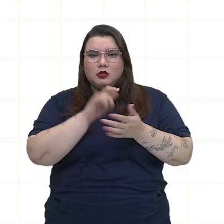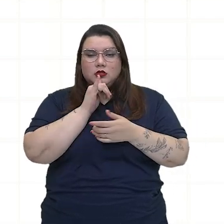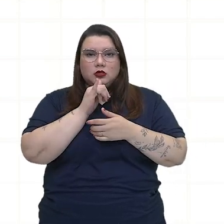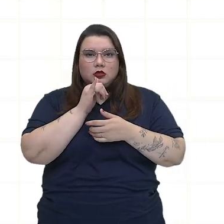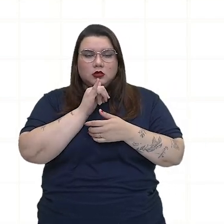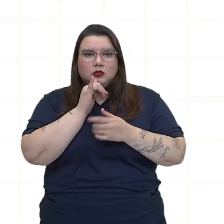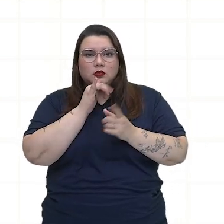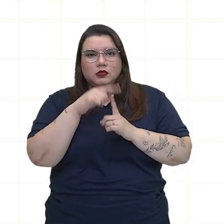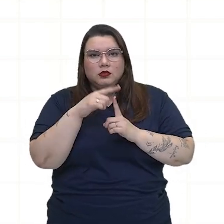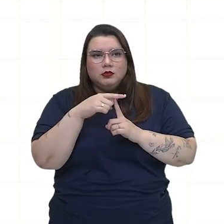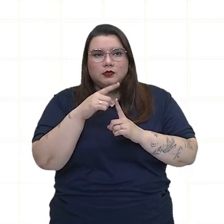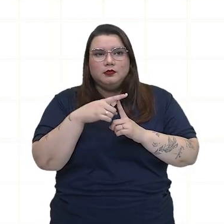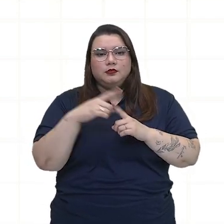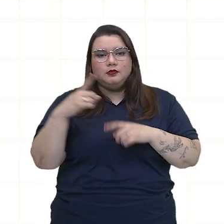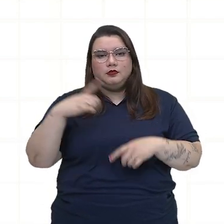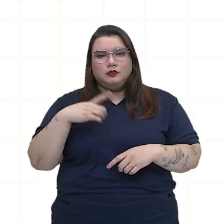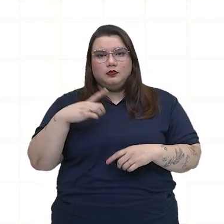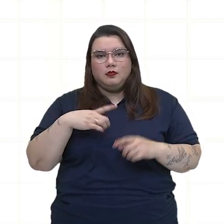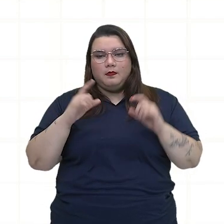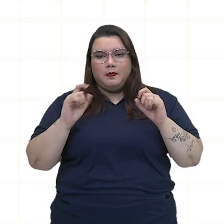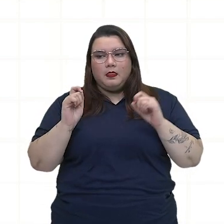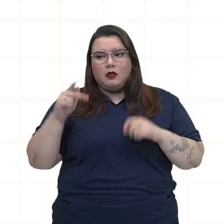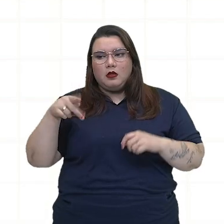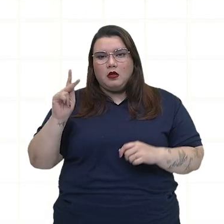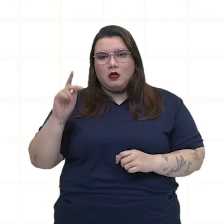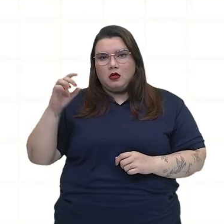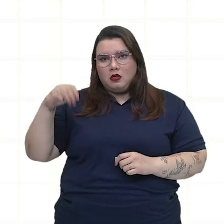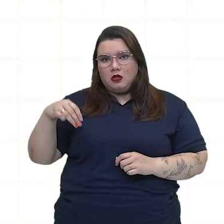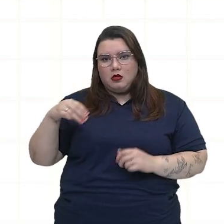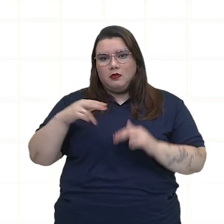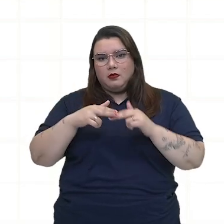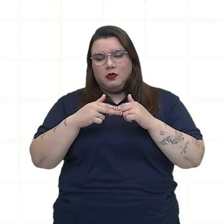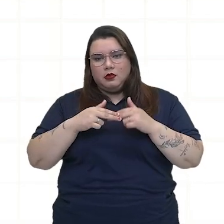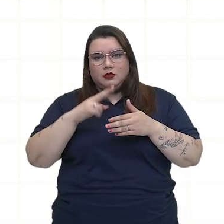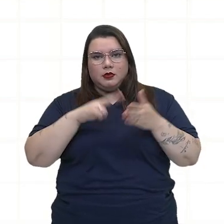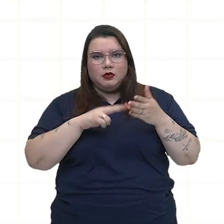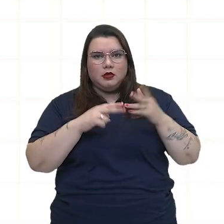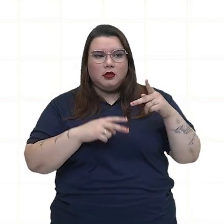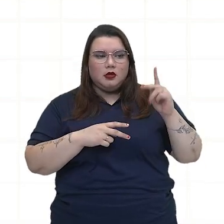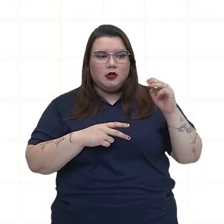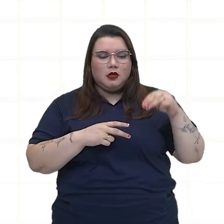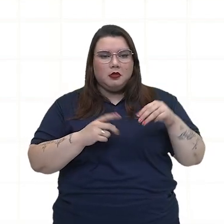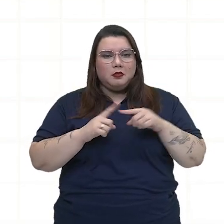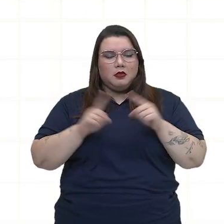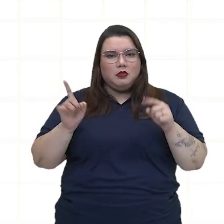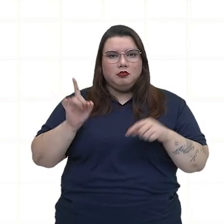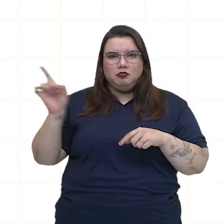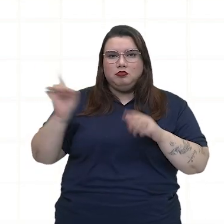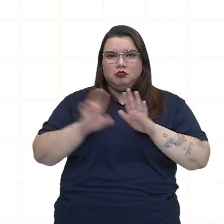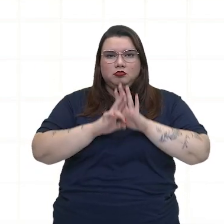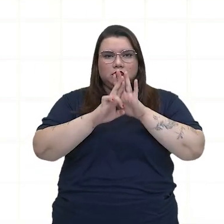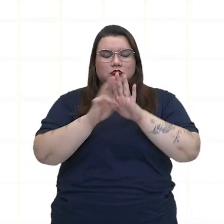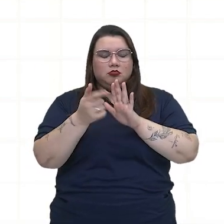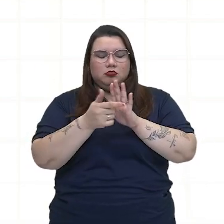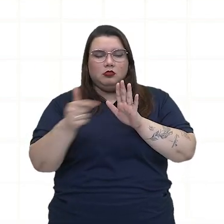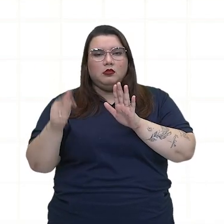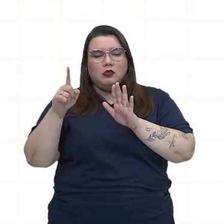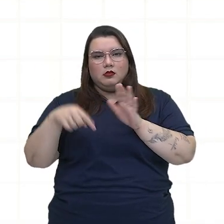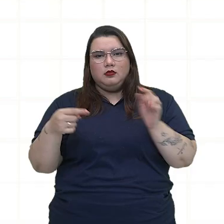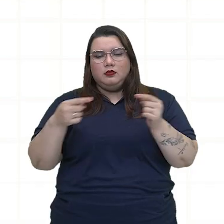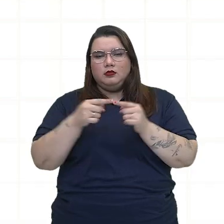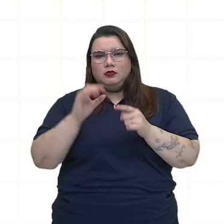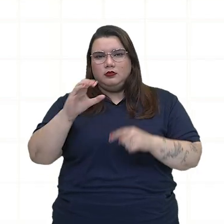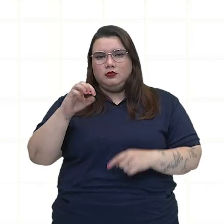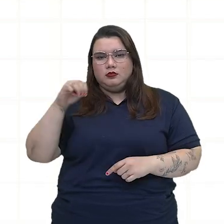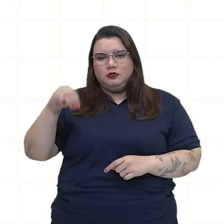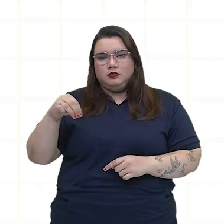exemplo, no outro tipo de escala, estava lá o quilômetro, por isso que eu li quilômetro. Aqui não há uma representação, então está em centímetros.